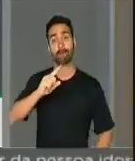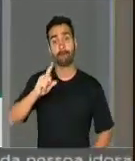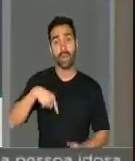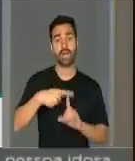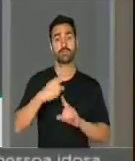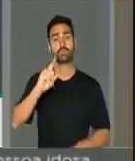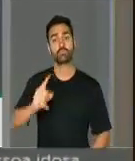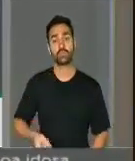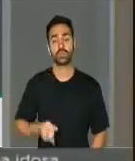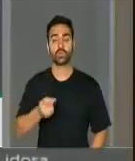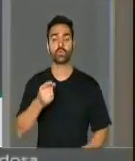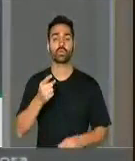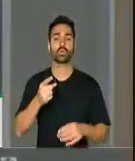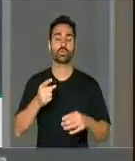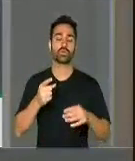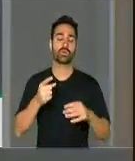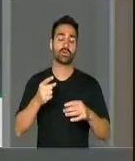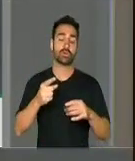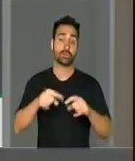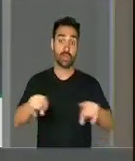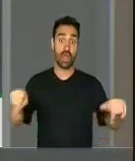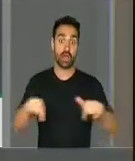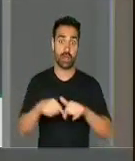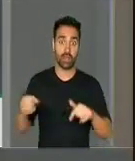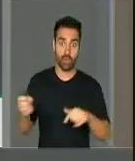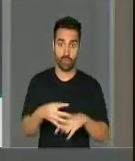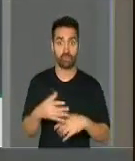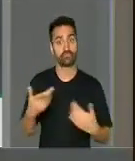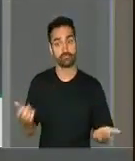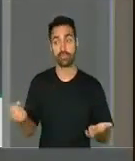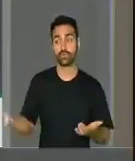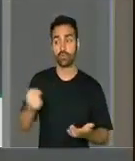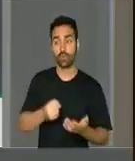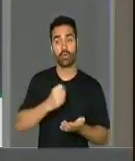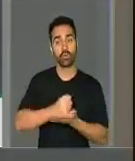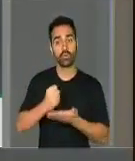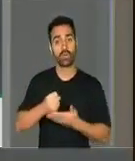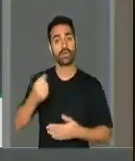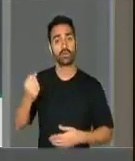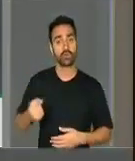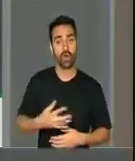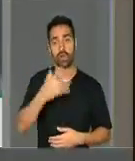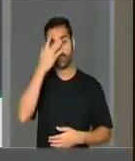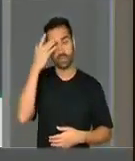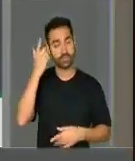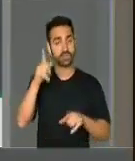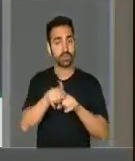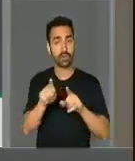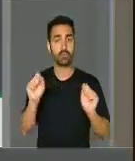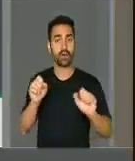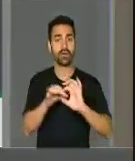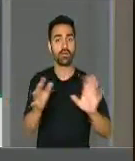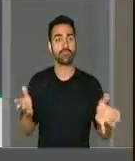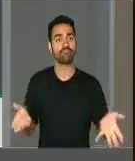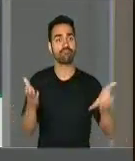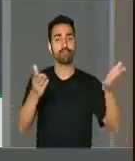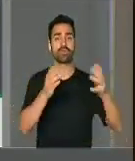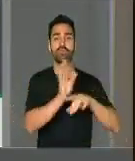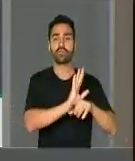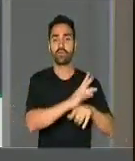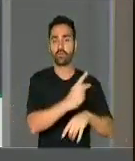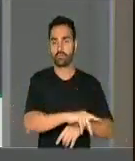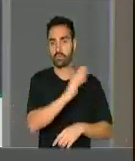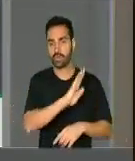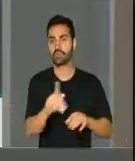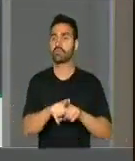salas, empregando mão de obra e dando continuidade à ascensão do mercado para filmes nacionais e estrangeiros. Em 2016, a renda das